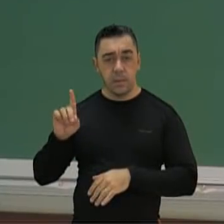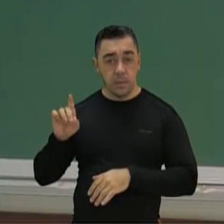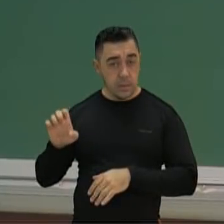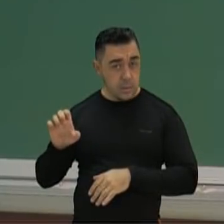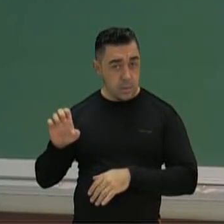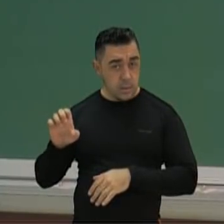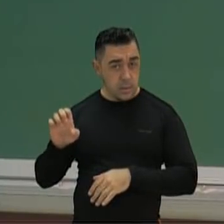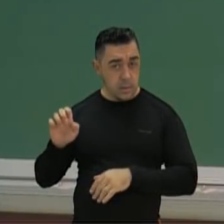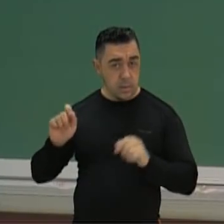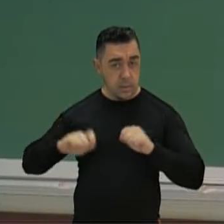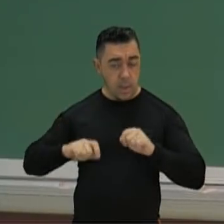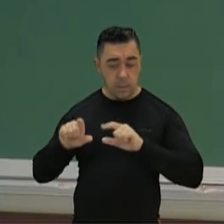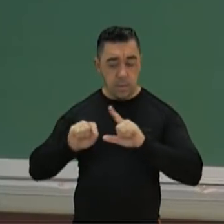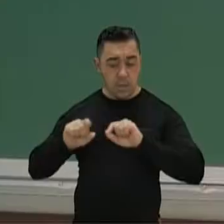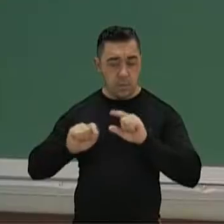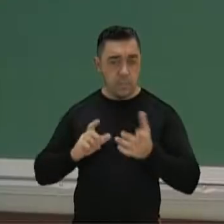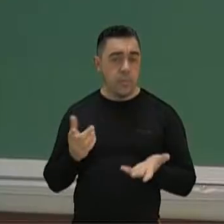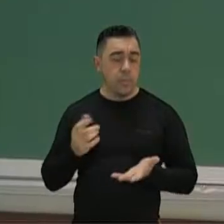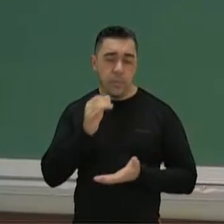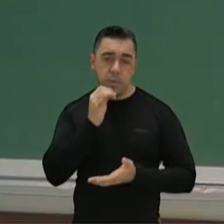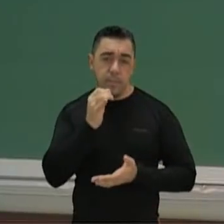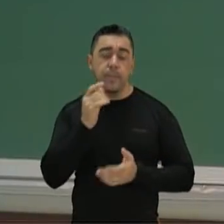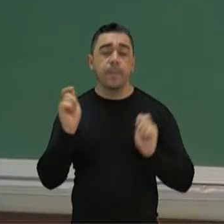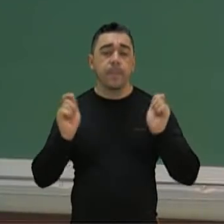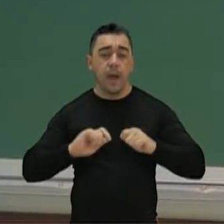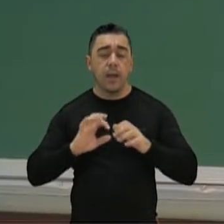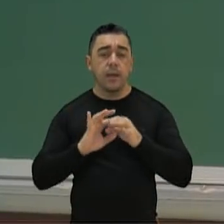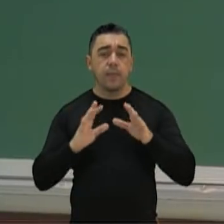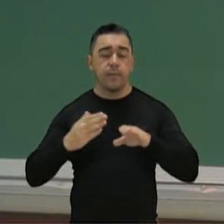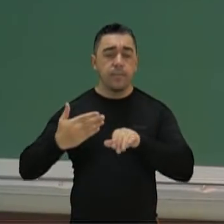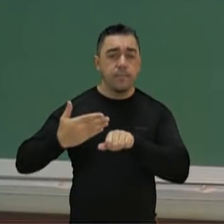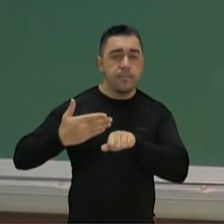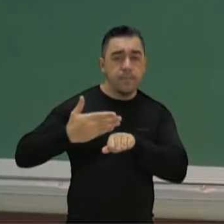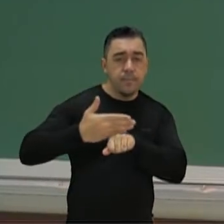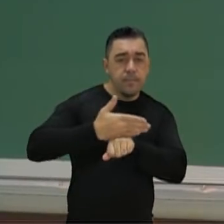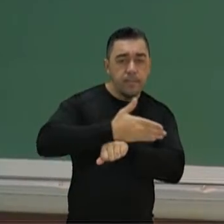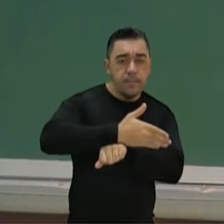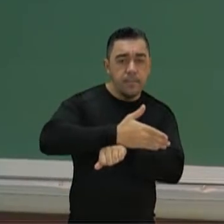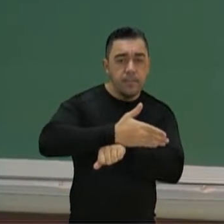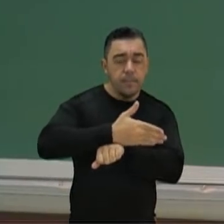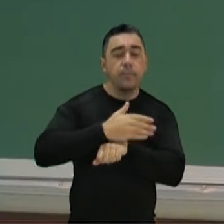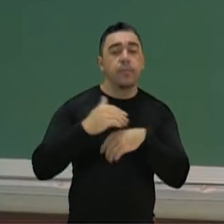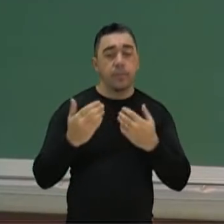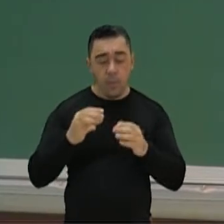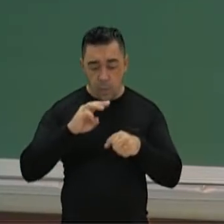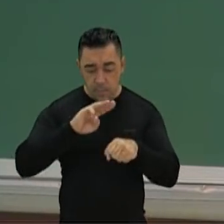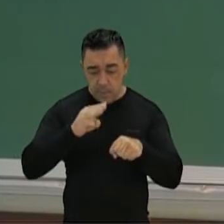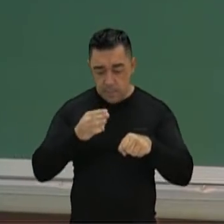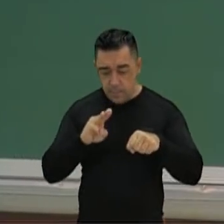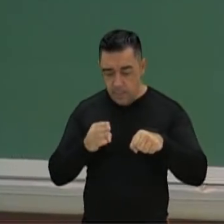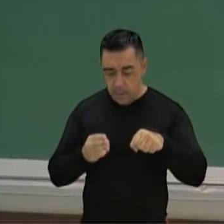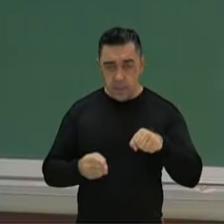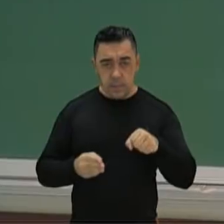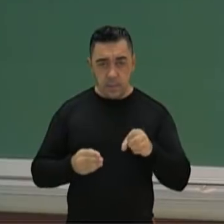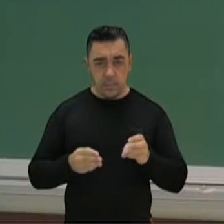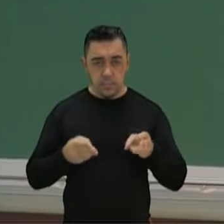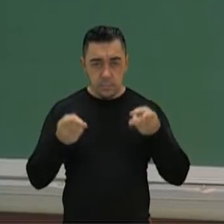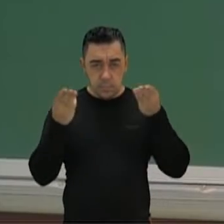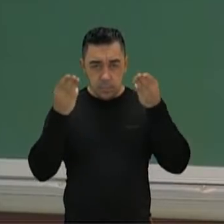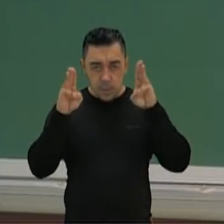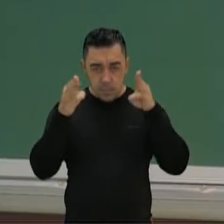Permeabilidade. Permeabilidade significa que deixa passar. E a célula ela deixa passar substâncias na sua